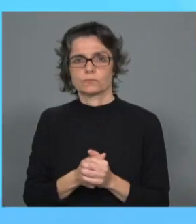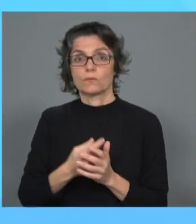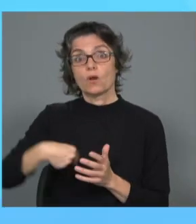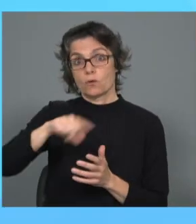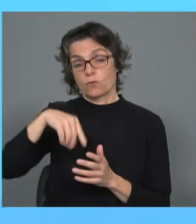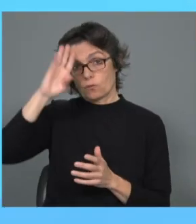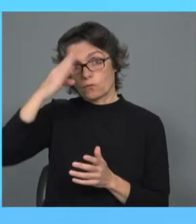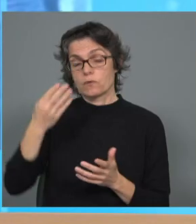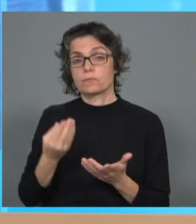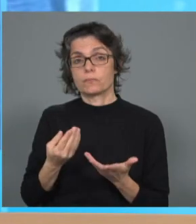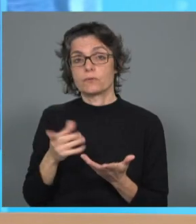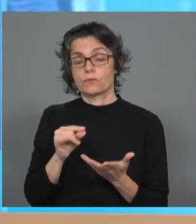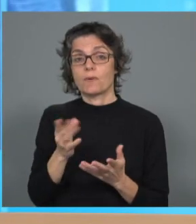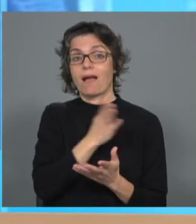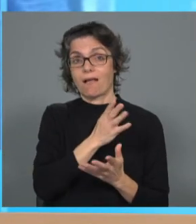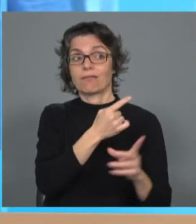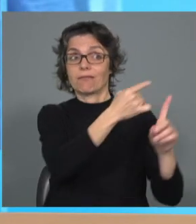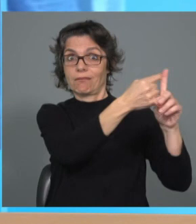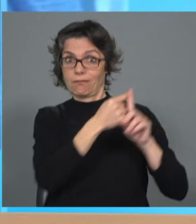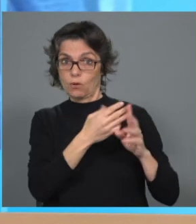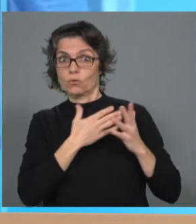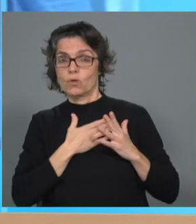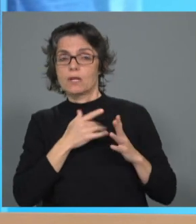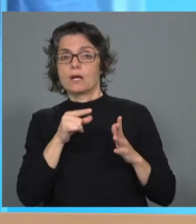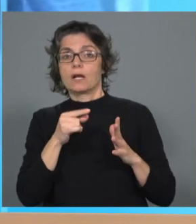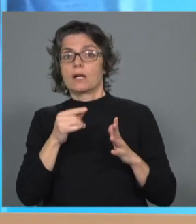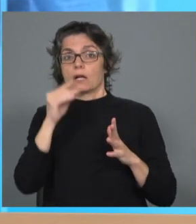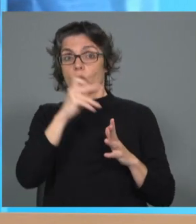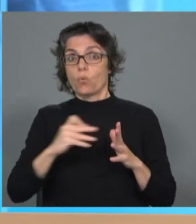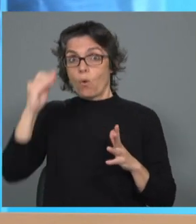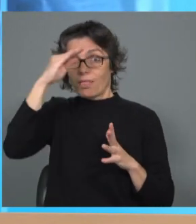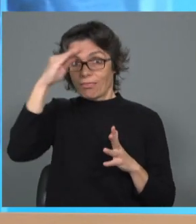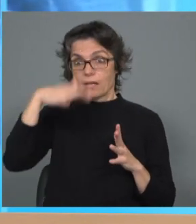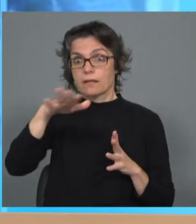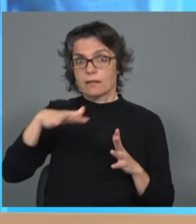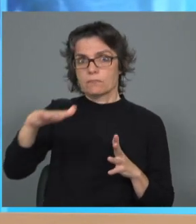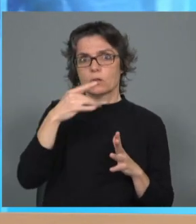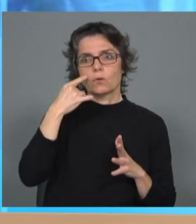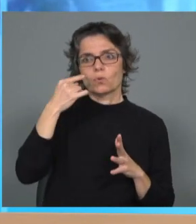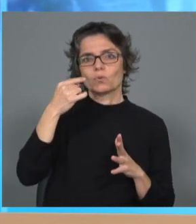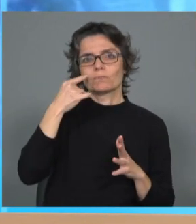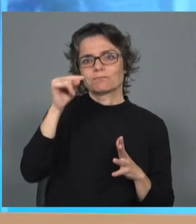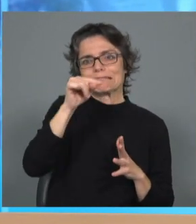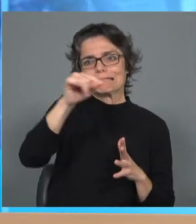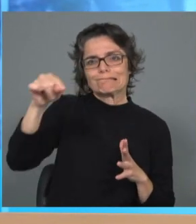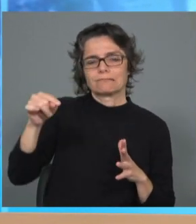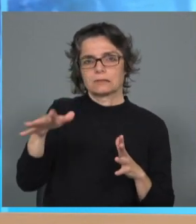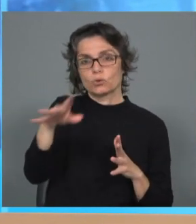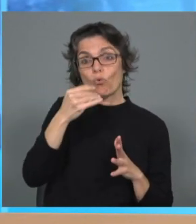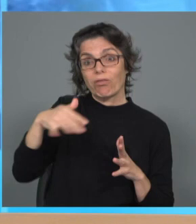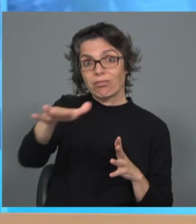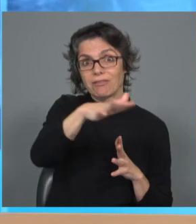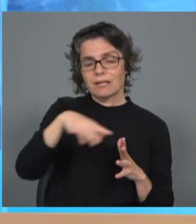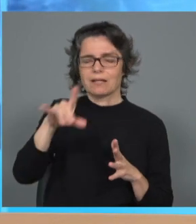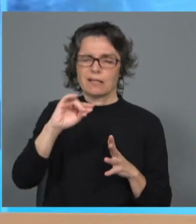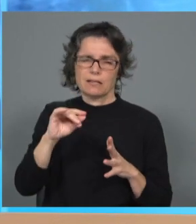símbolos. É que o Alentejo, com as suas especificidades territoriais, com o seu